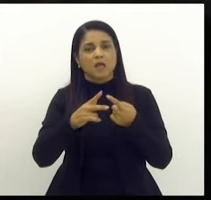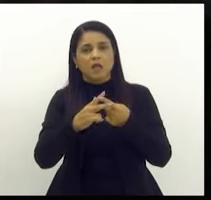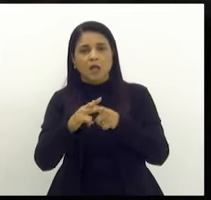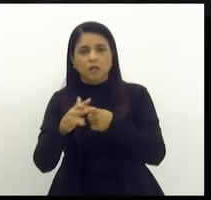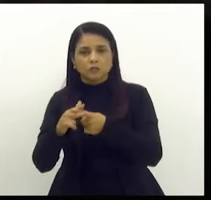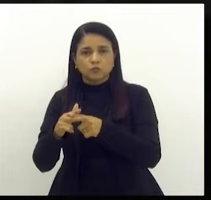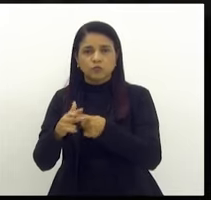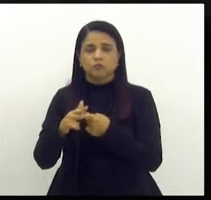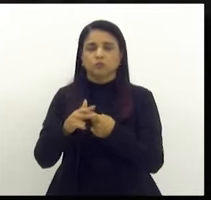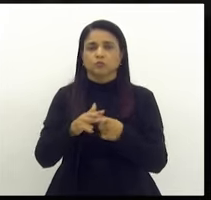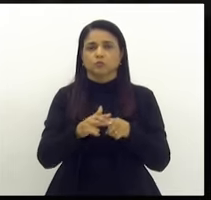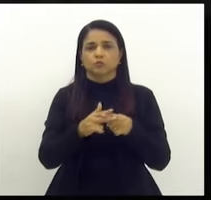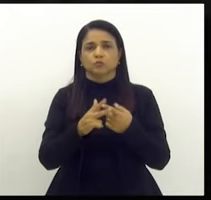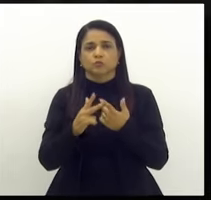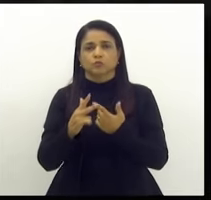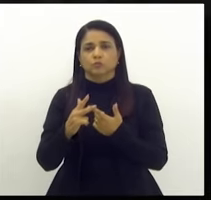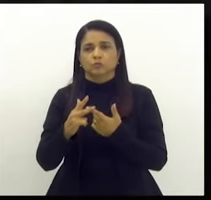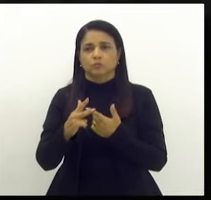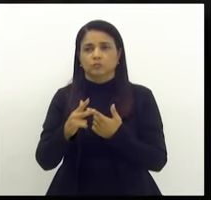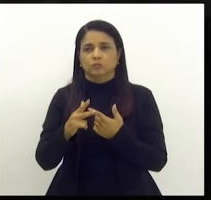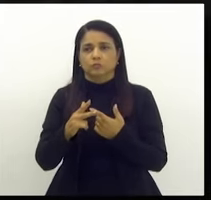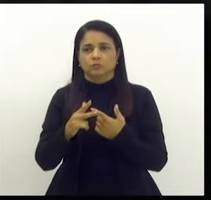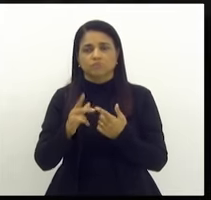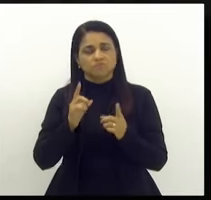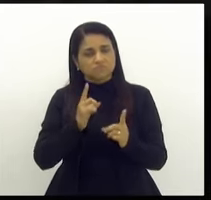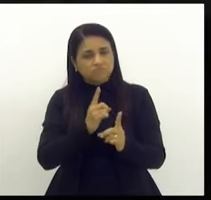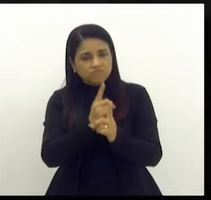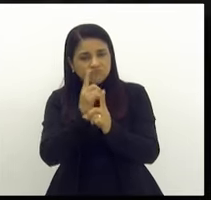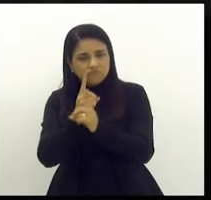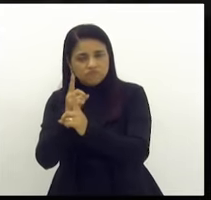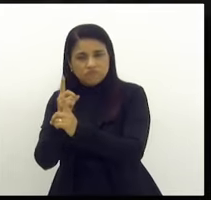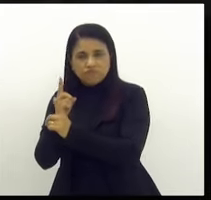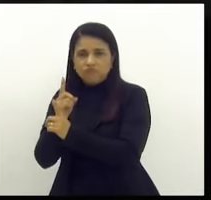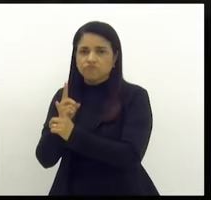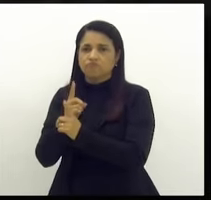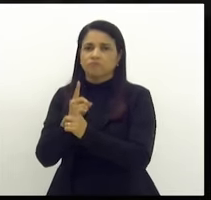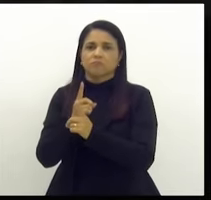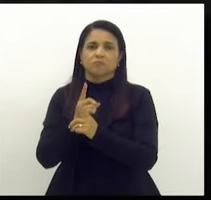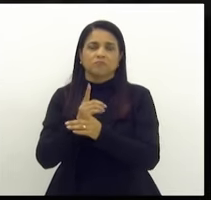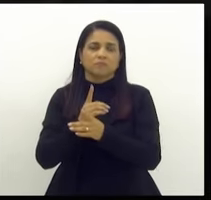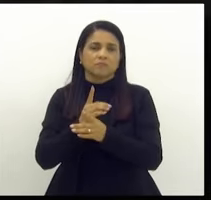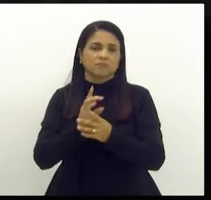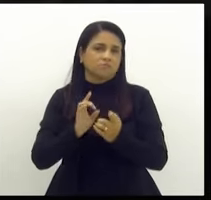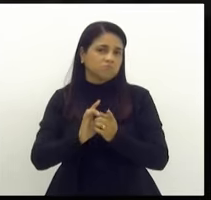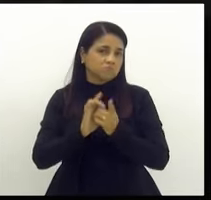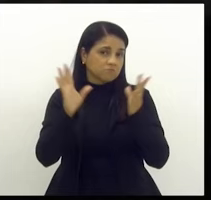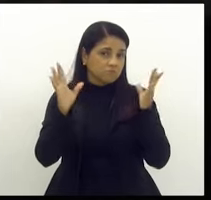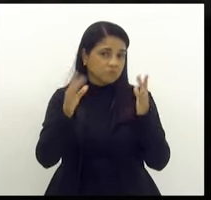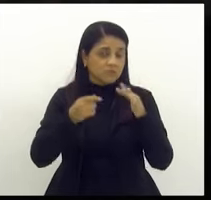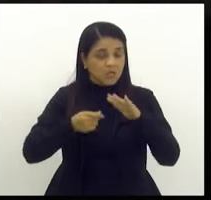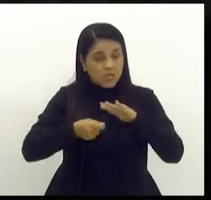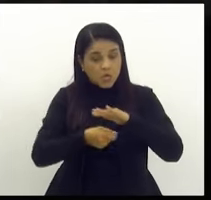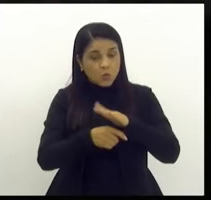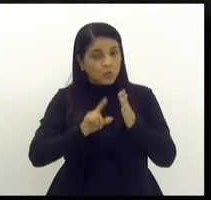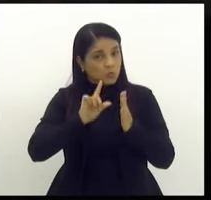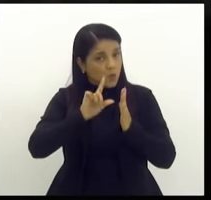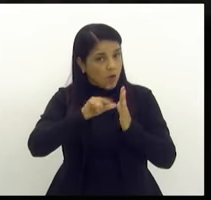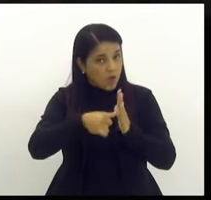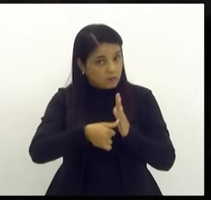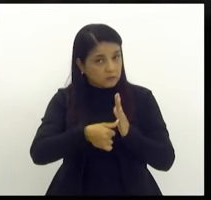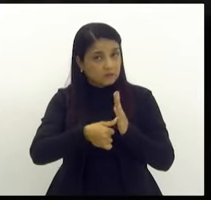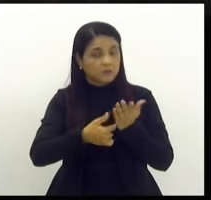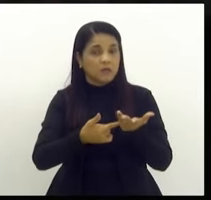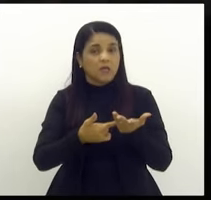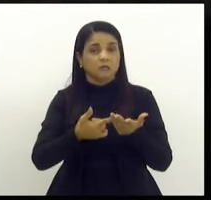de Conduta descobertas aleatórias recursos atrasados que possam ter